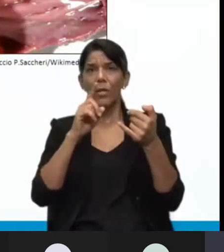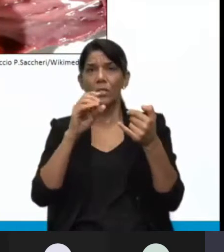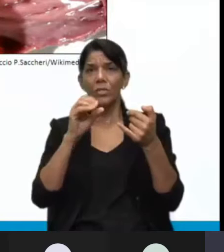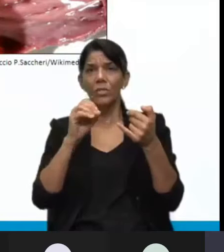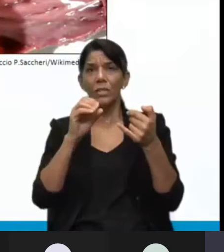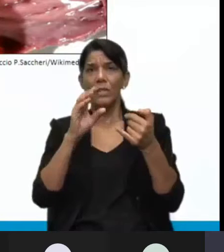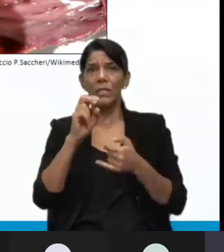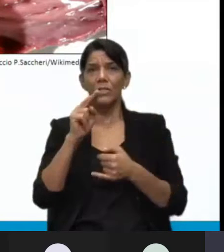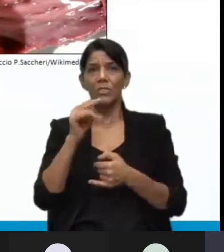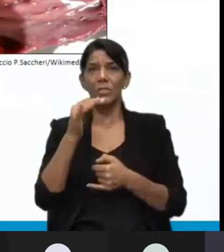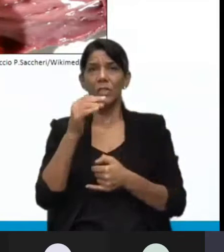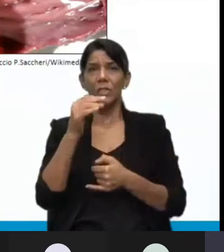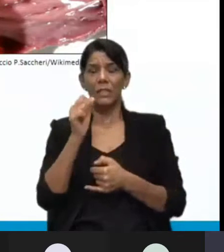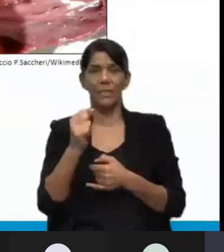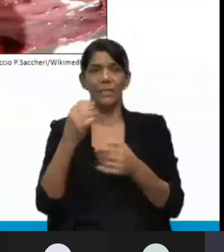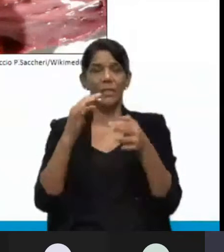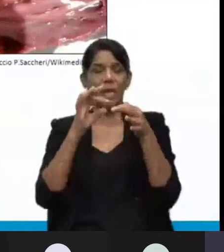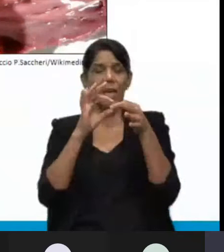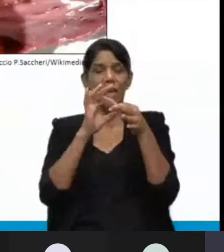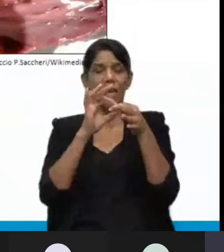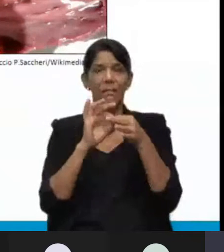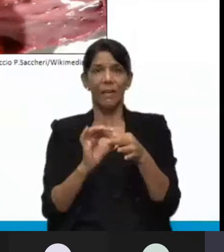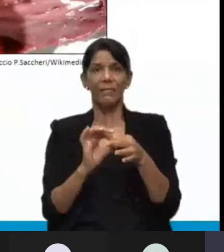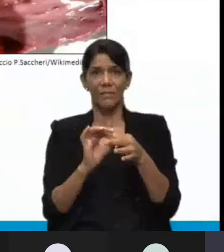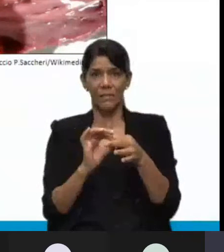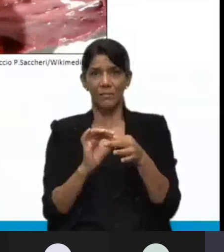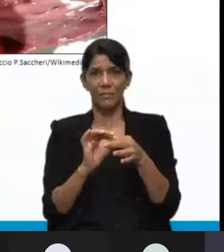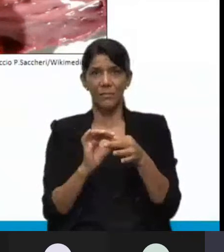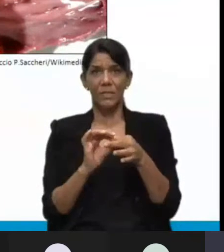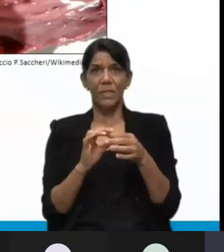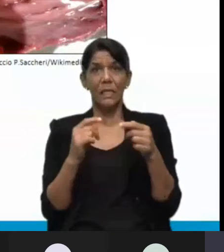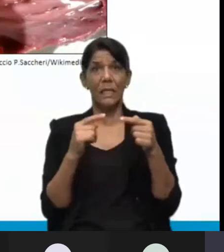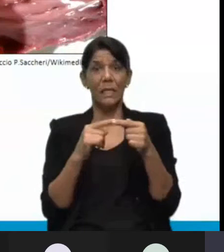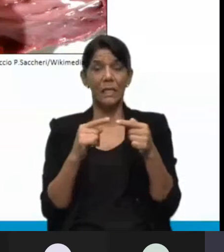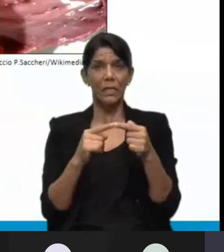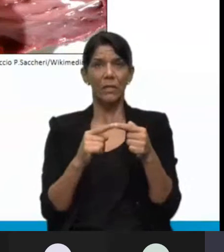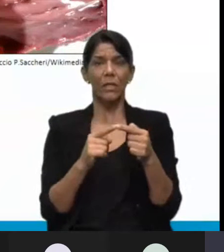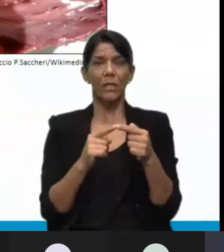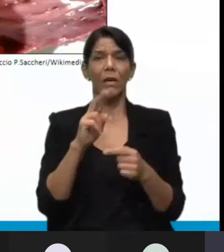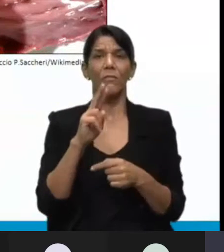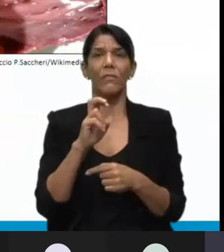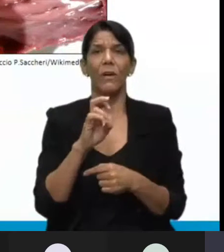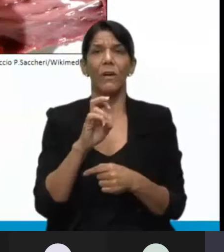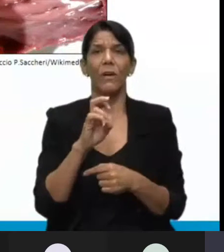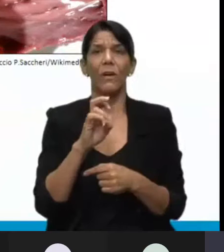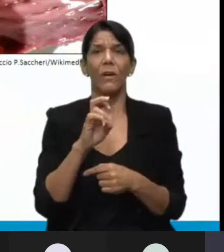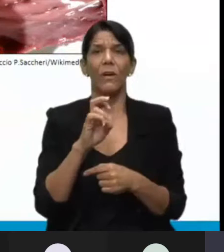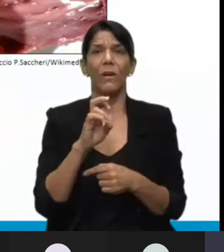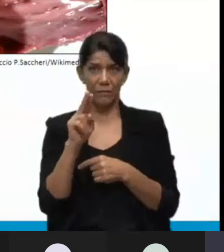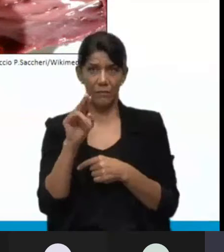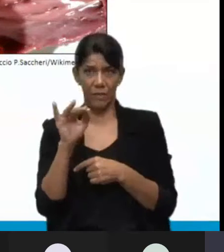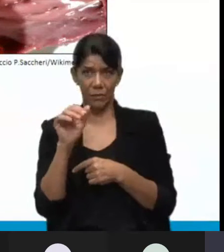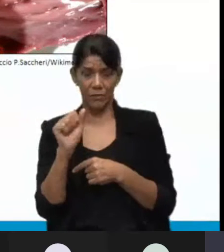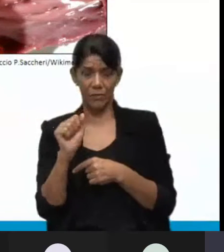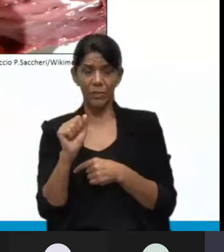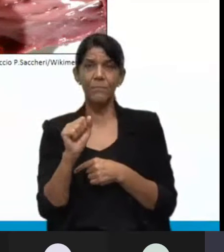cordas tendíneas, tá? Então, essas cordas tendíneas ligam aqui a válvula da